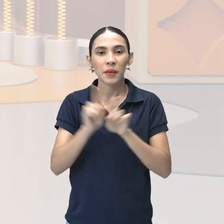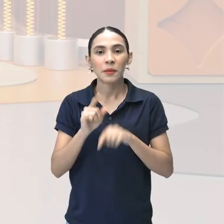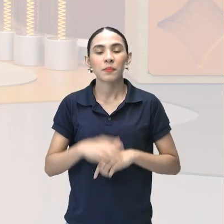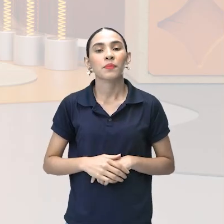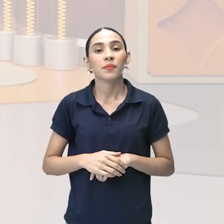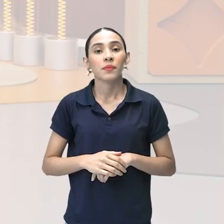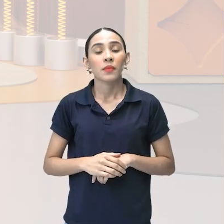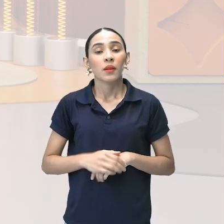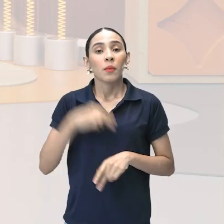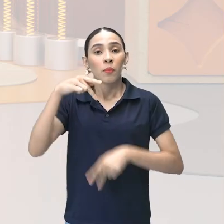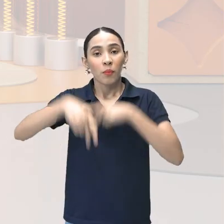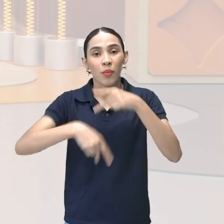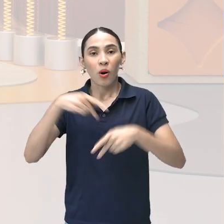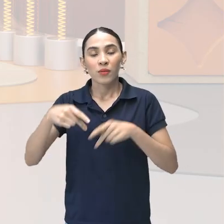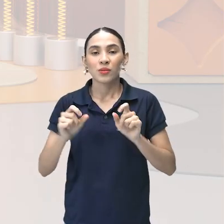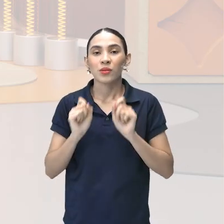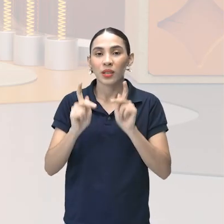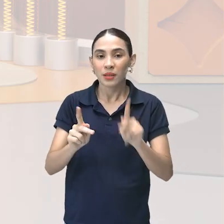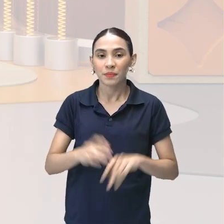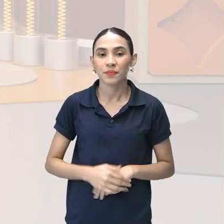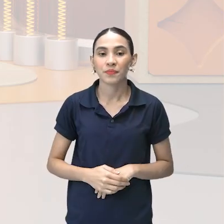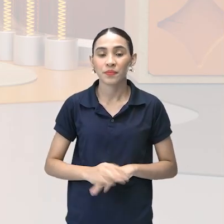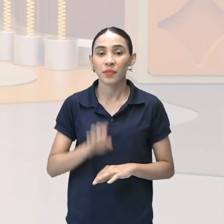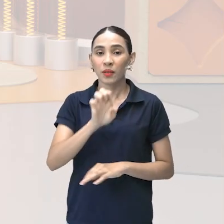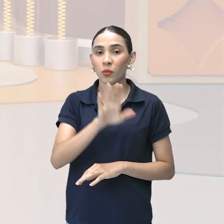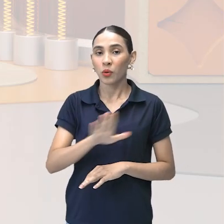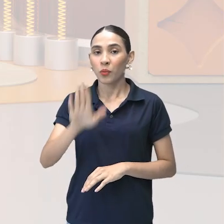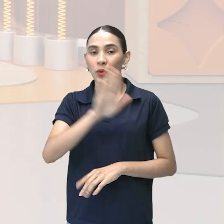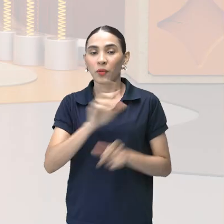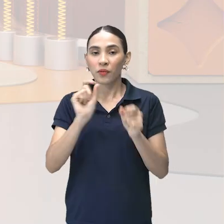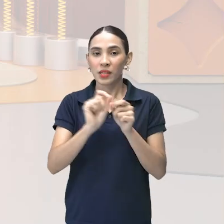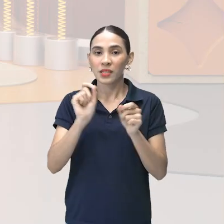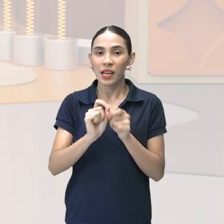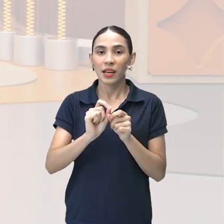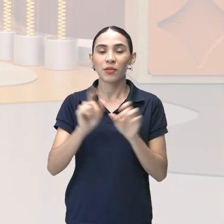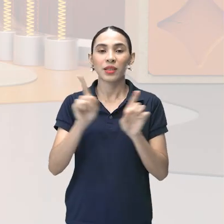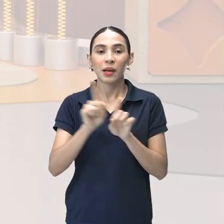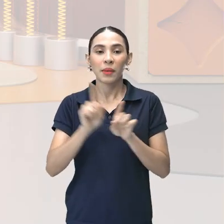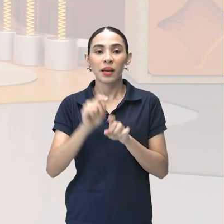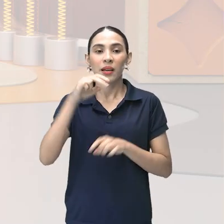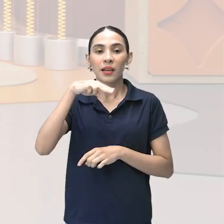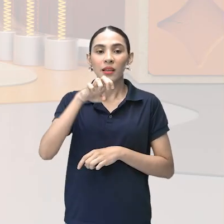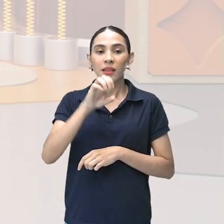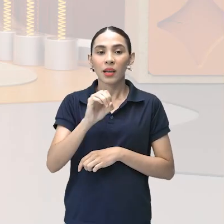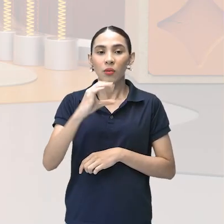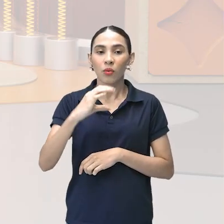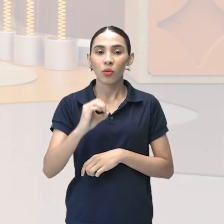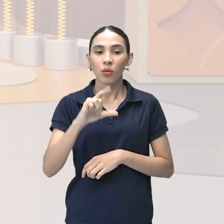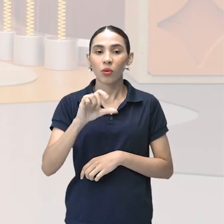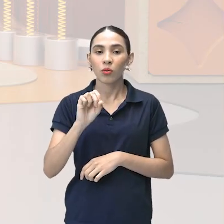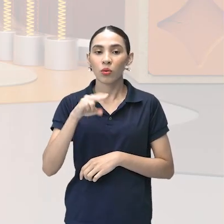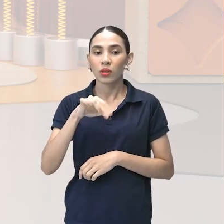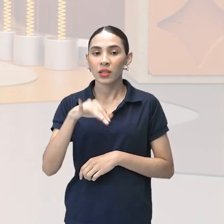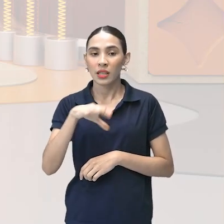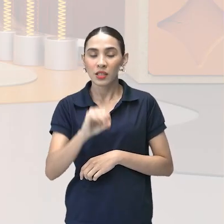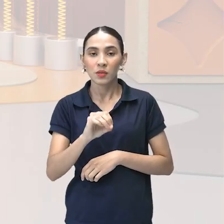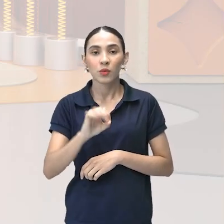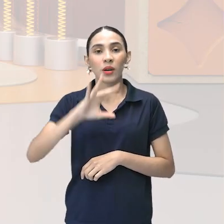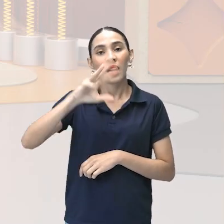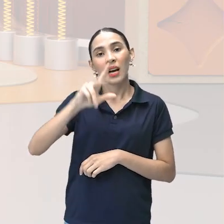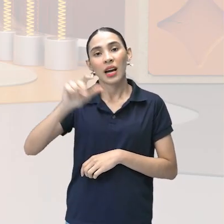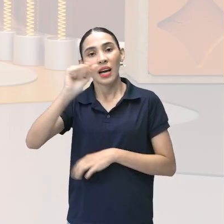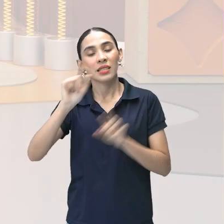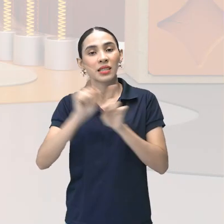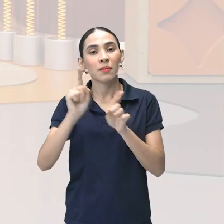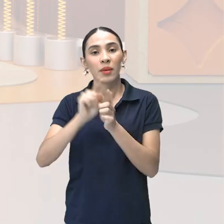esses outros povos, certo? E os europeus, eles fizeram esse neocolonialismo na Ásia e